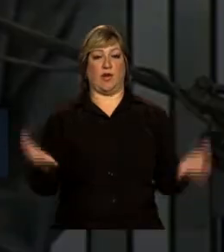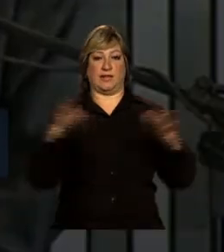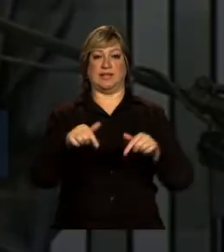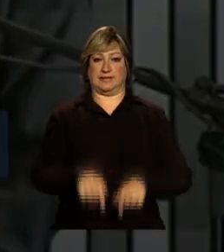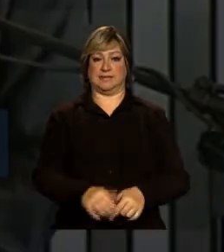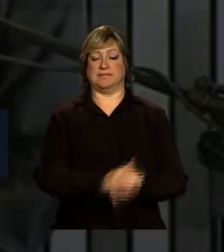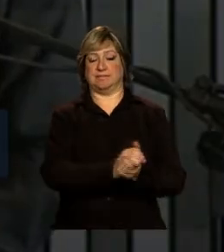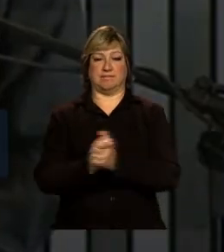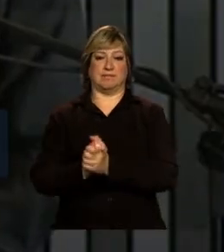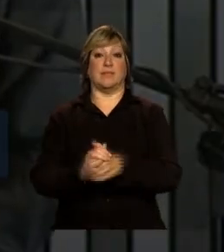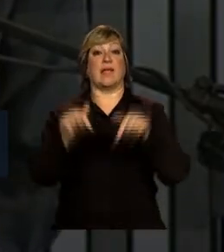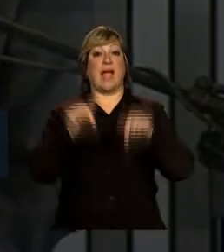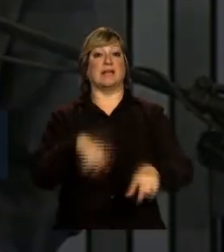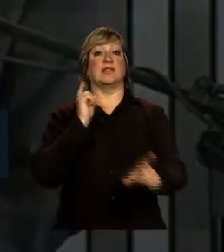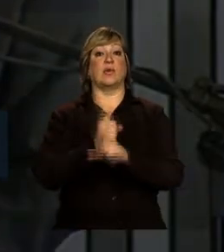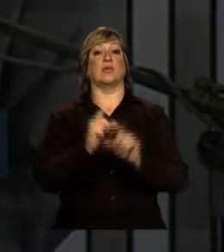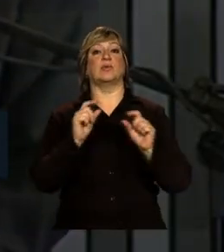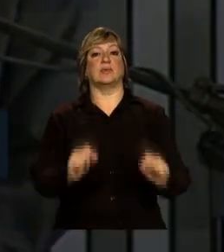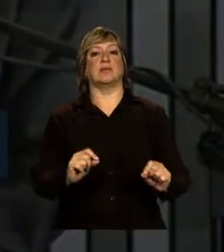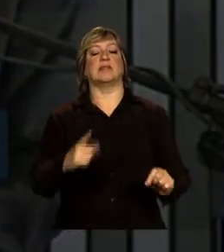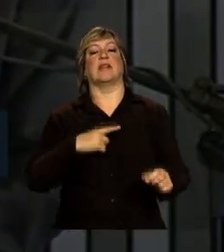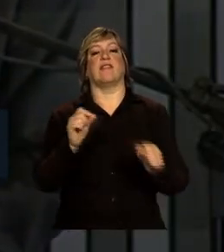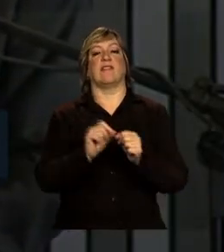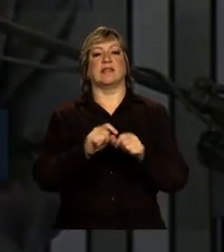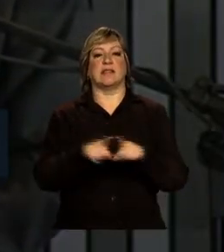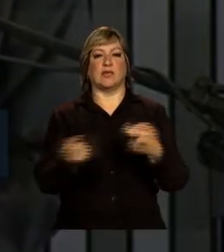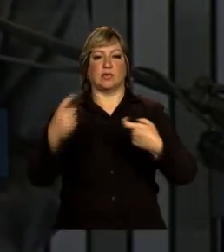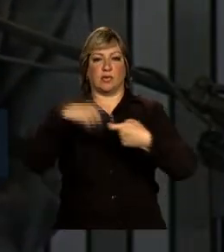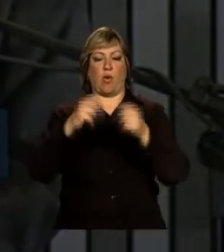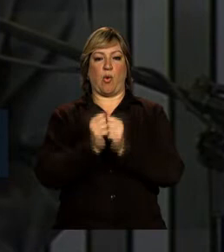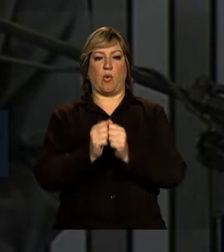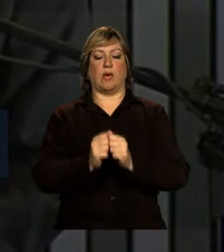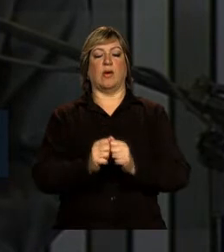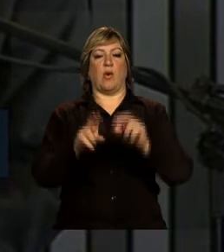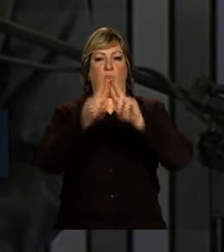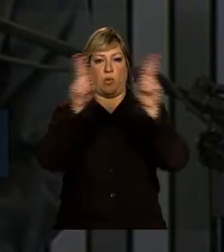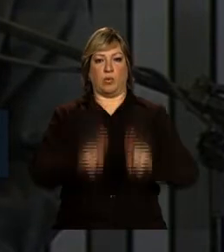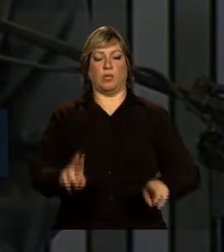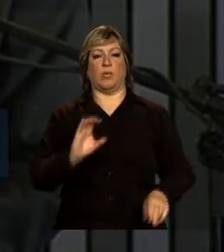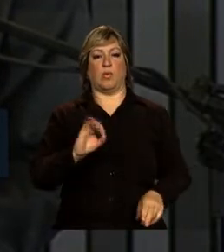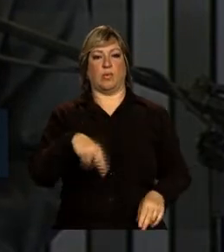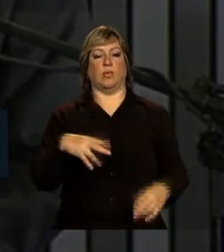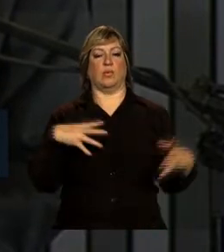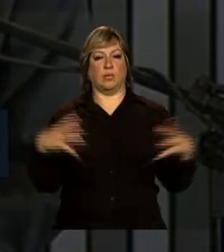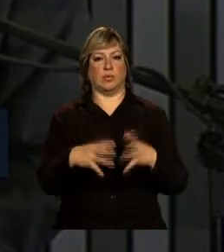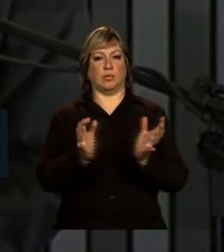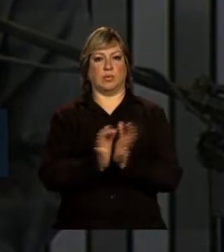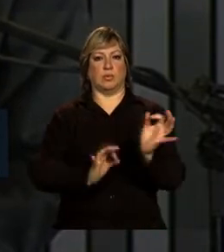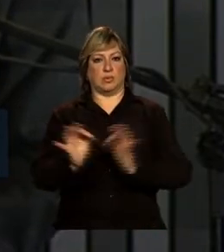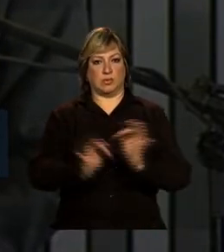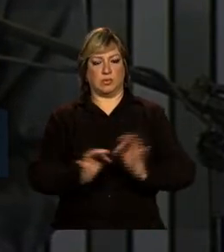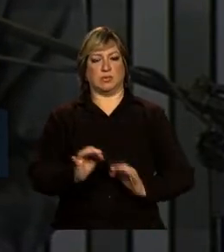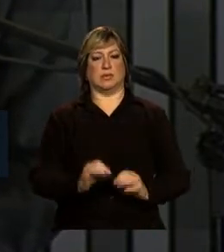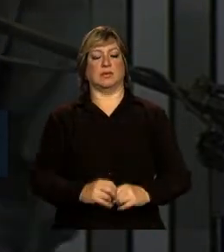momento. Este encontro, ele realiza-se, como já foi dito, em parceria com a Organização das Nações Unidas para a Ciência e Cultura, e